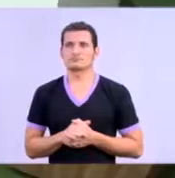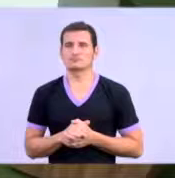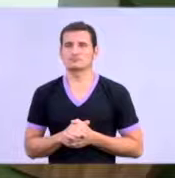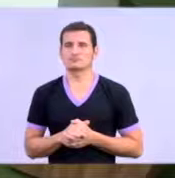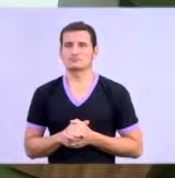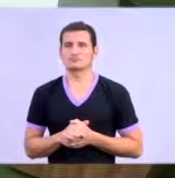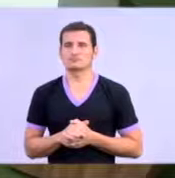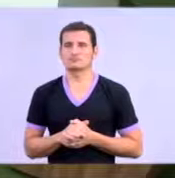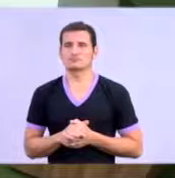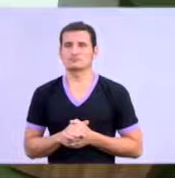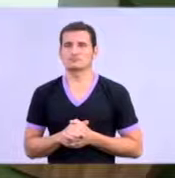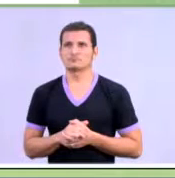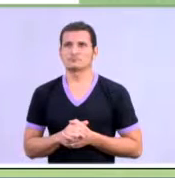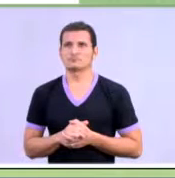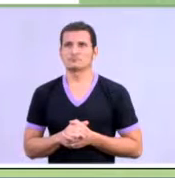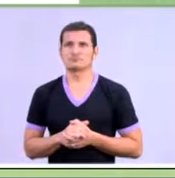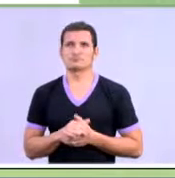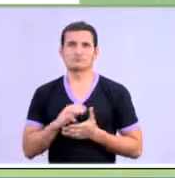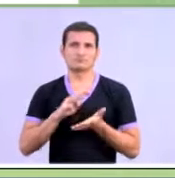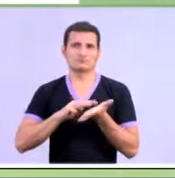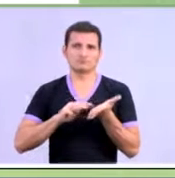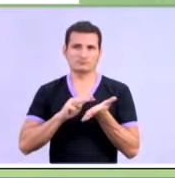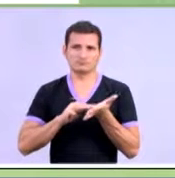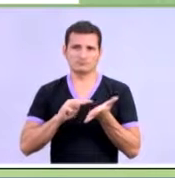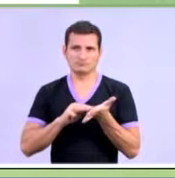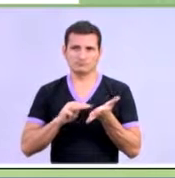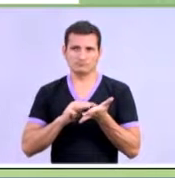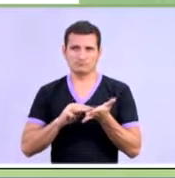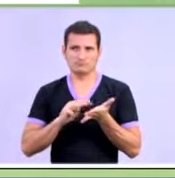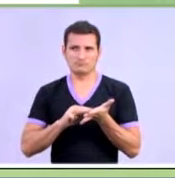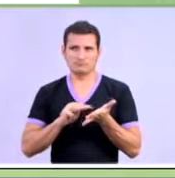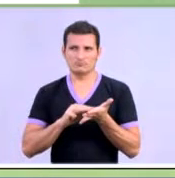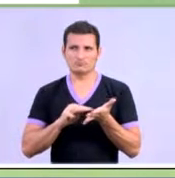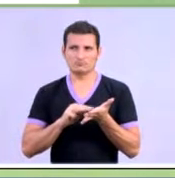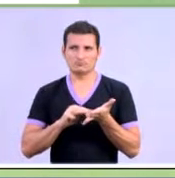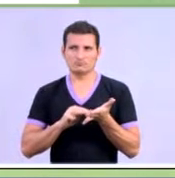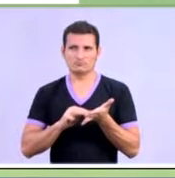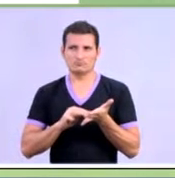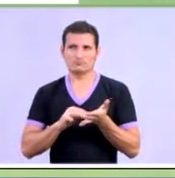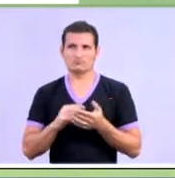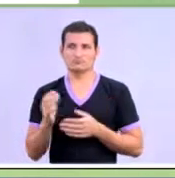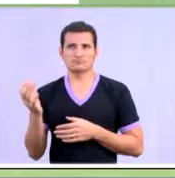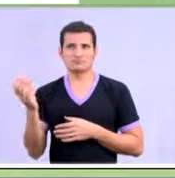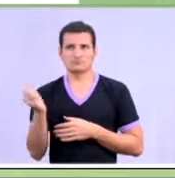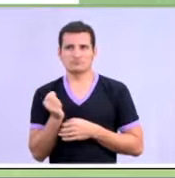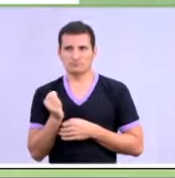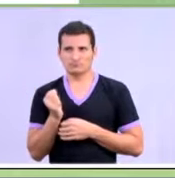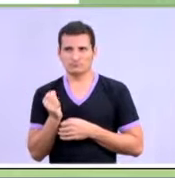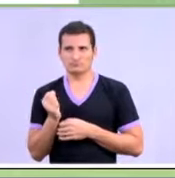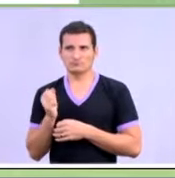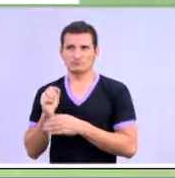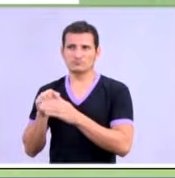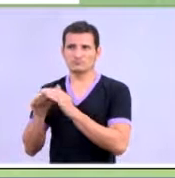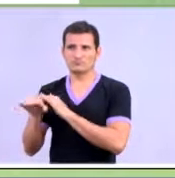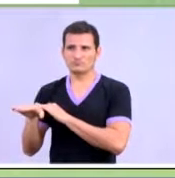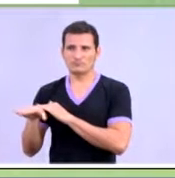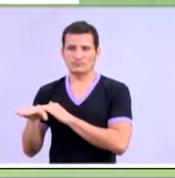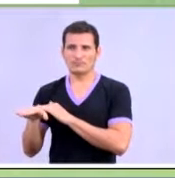Pessoal, vamos definir os dois métodos mais simples, né? Que é o método sacar e o método